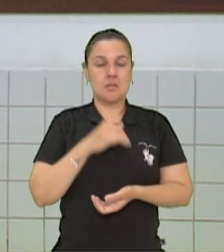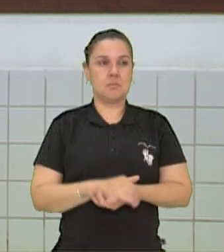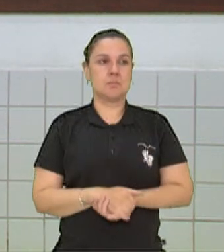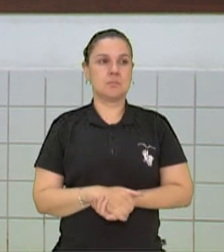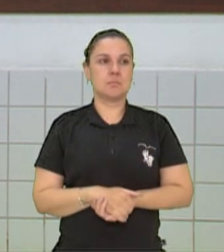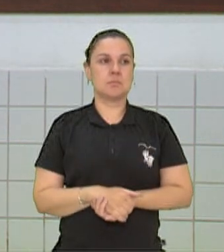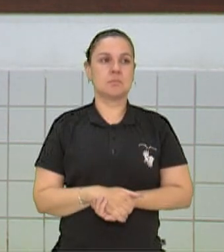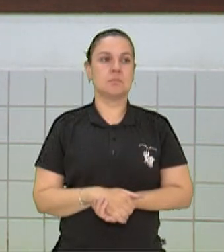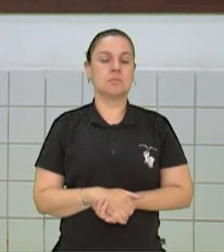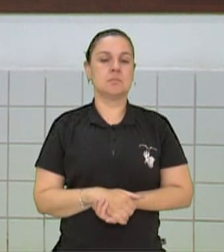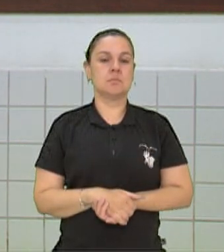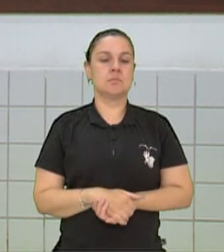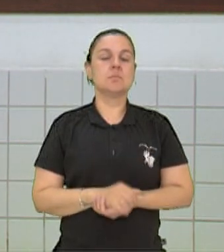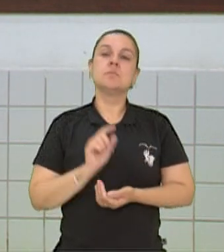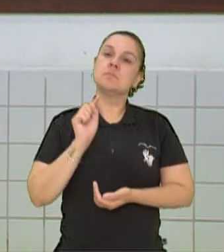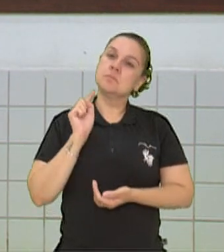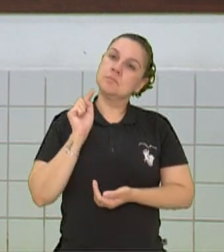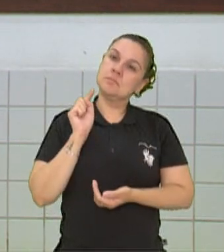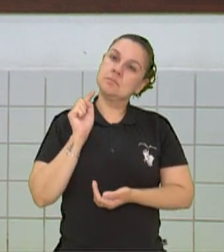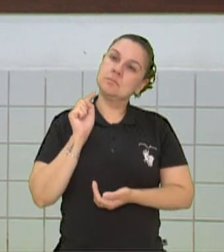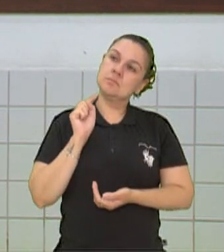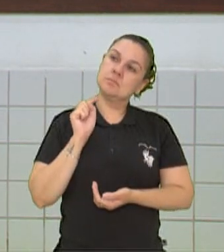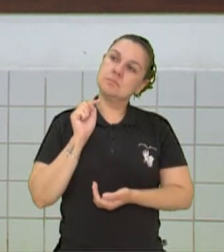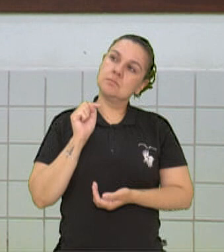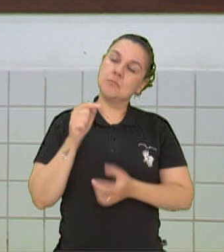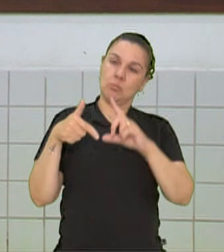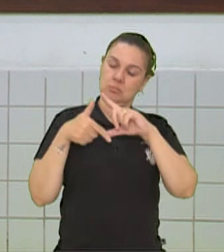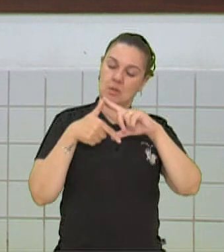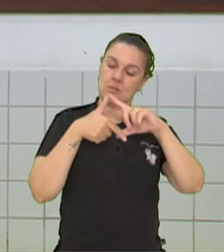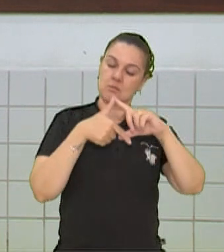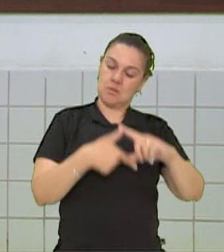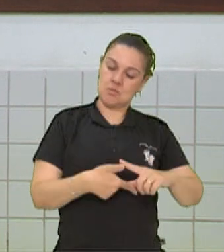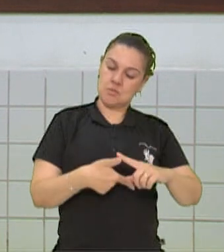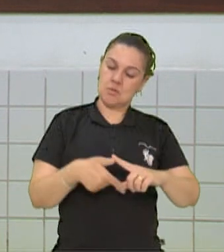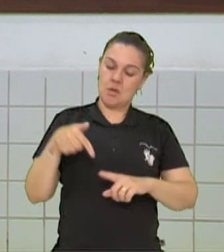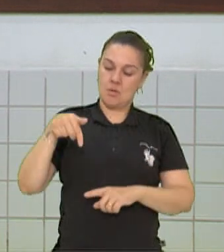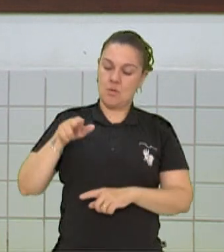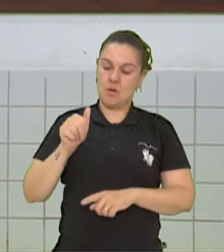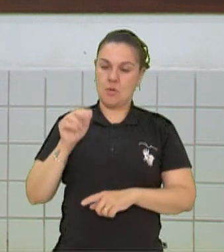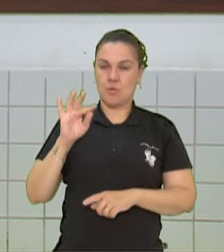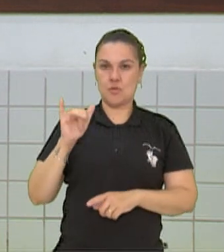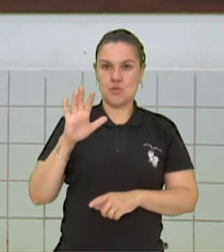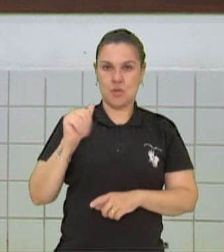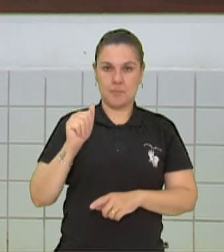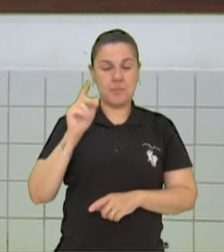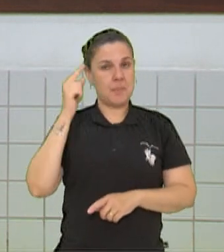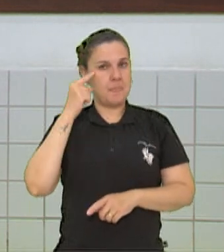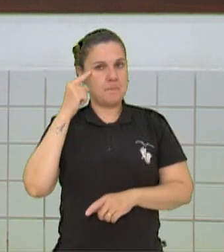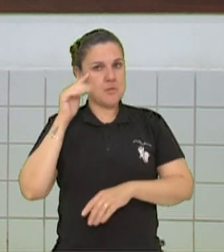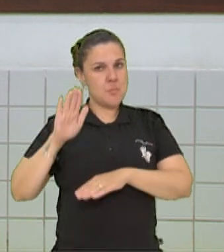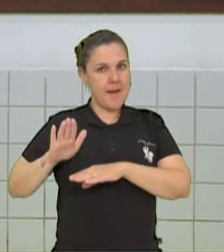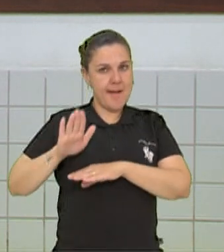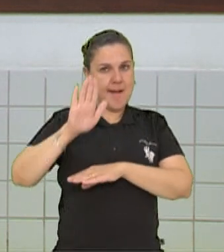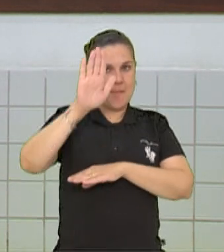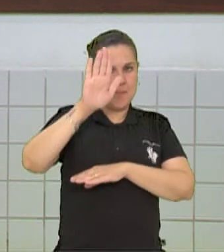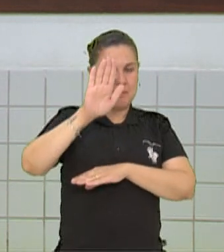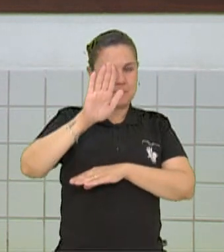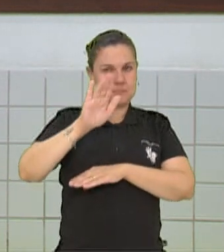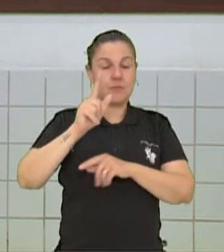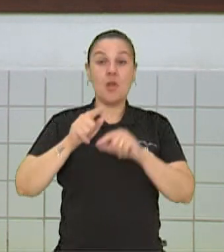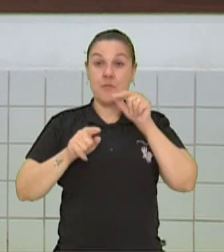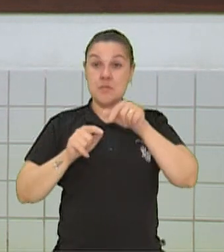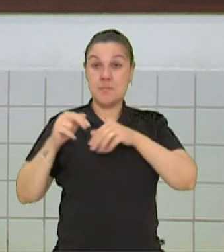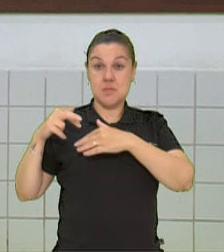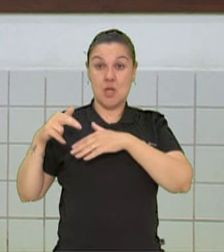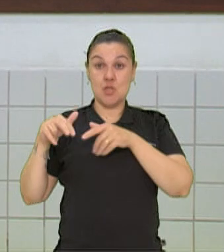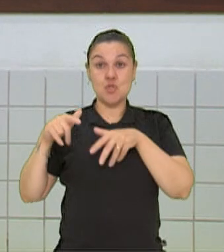ajuda. É, você, a mecânica clássica e a mecânica quântica. Sabe uma rampa? Imagina que você tem que subir uma rampa.